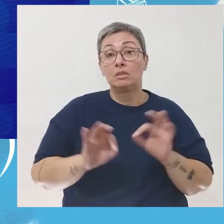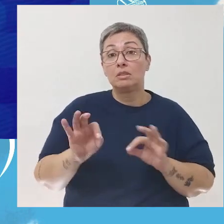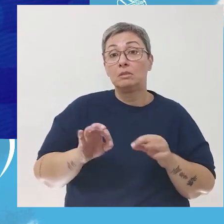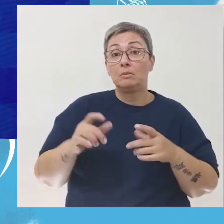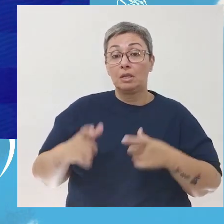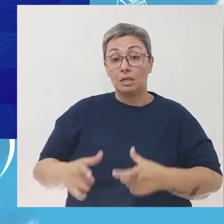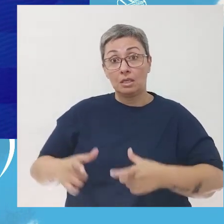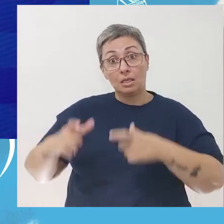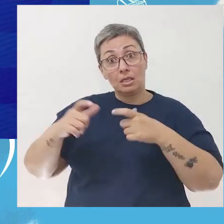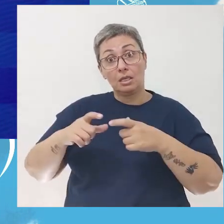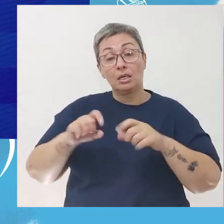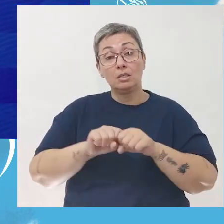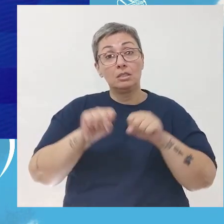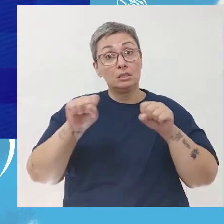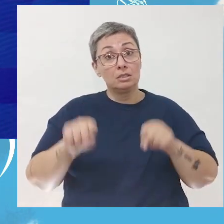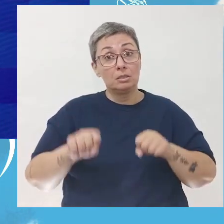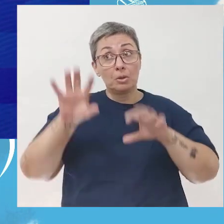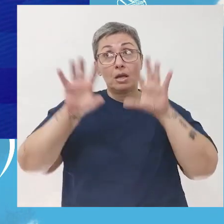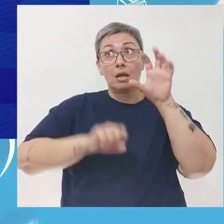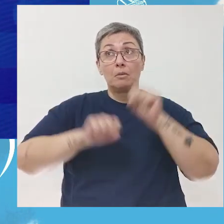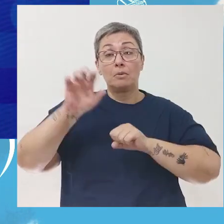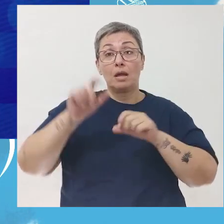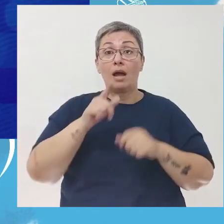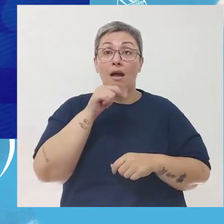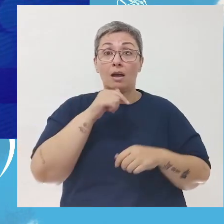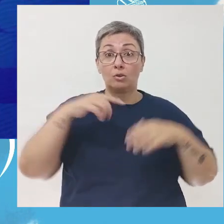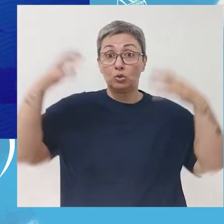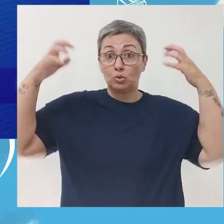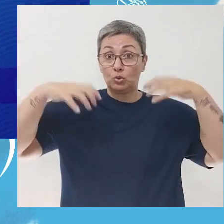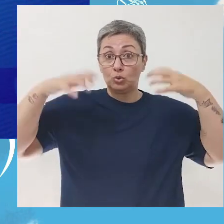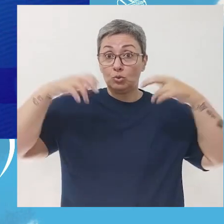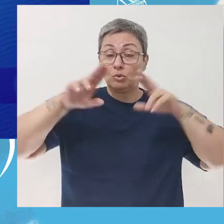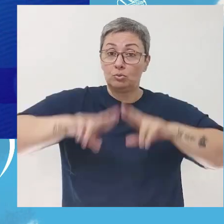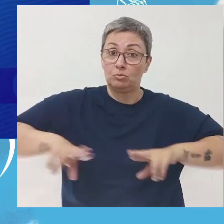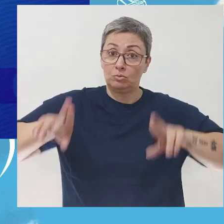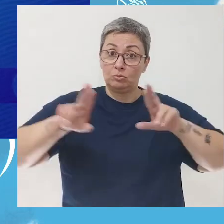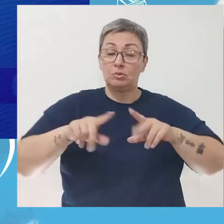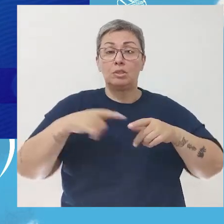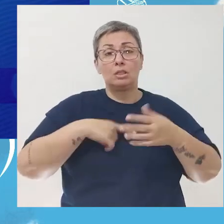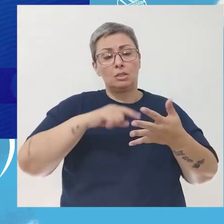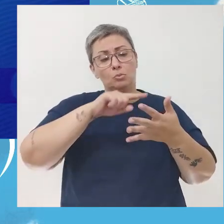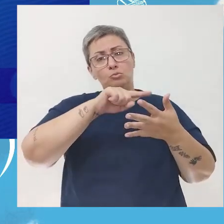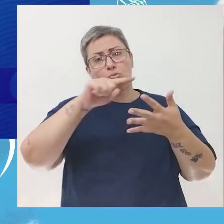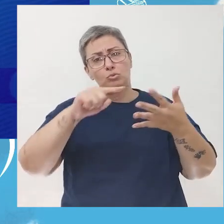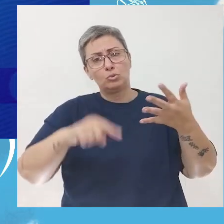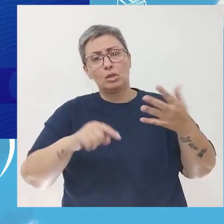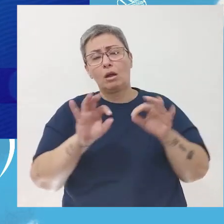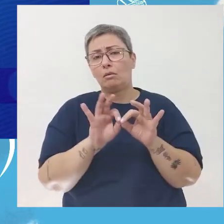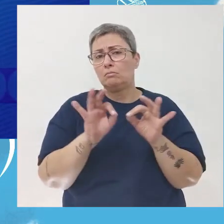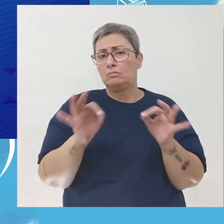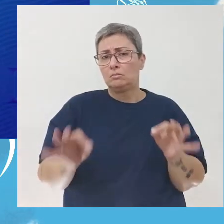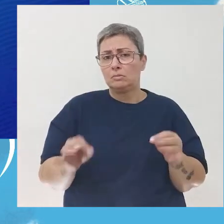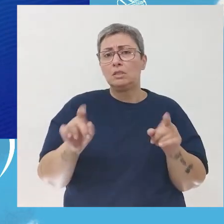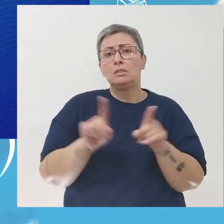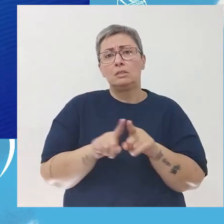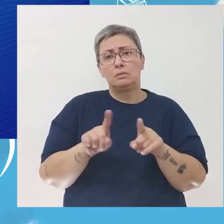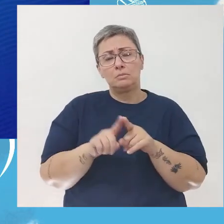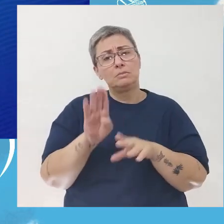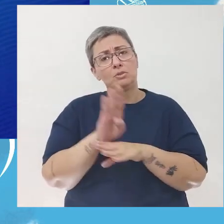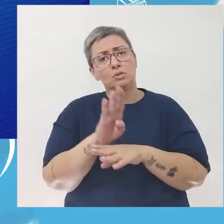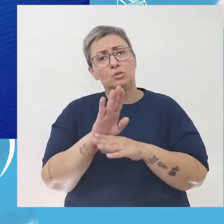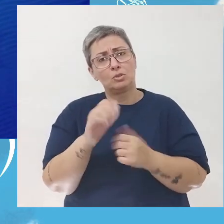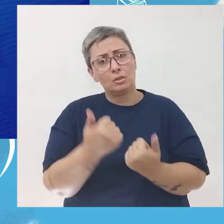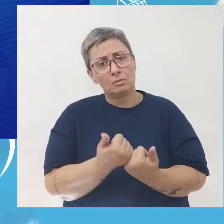de cisternas e sistemas de captação de água da chuva para uso geral. Essas e outras medidas muito simples, além de